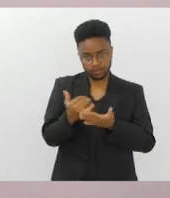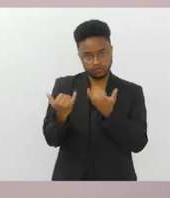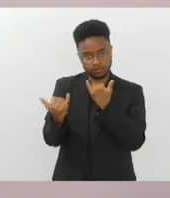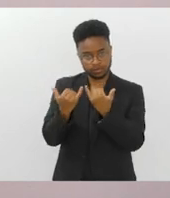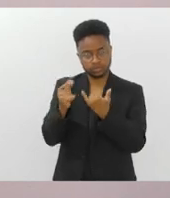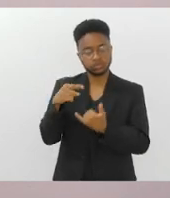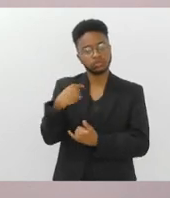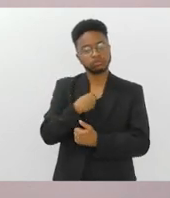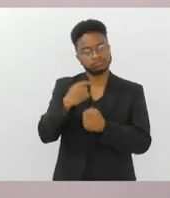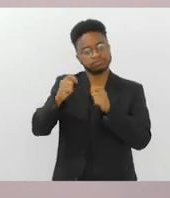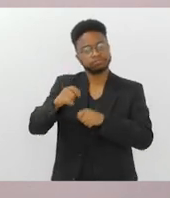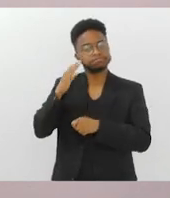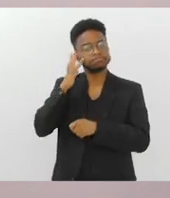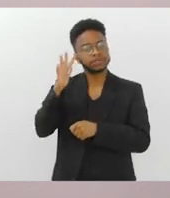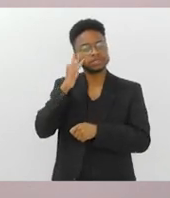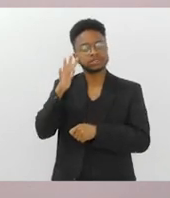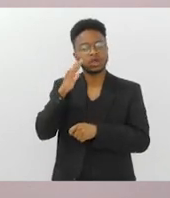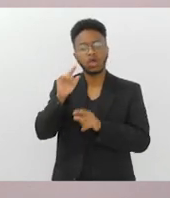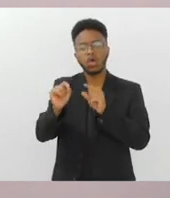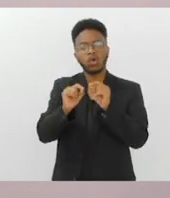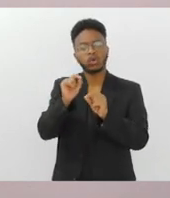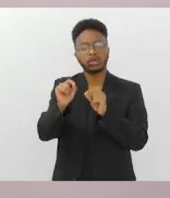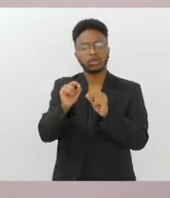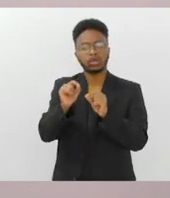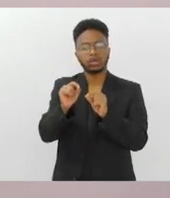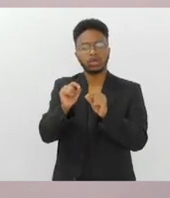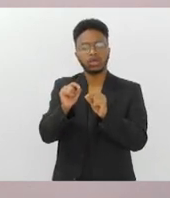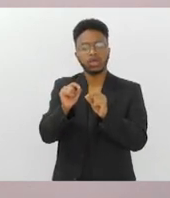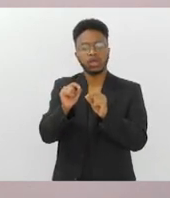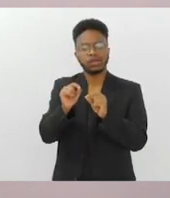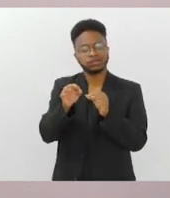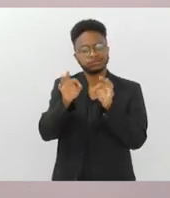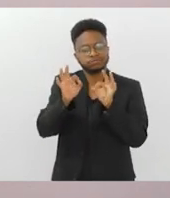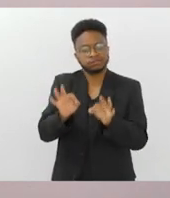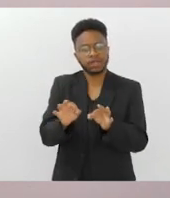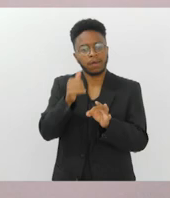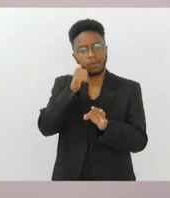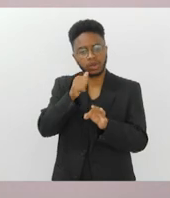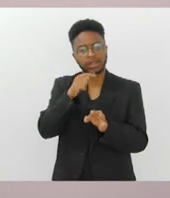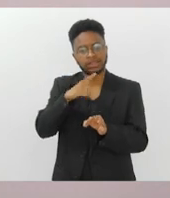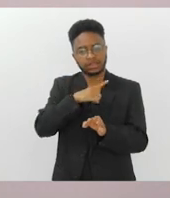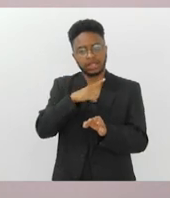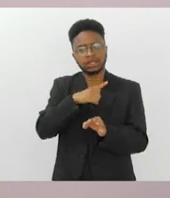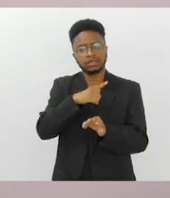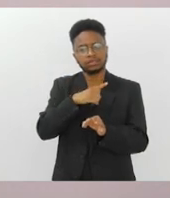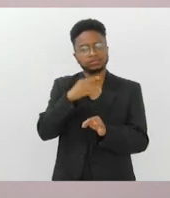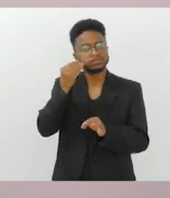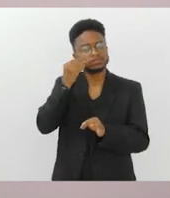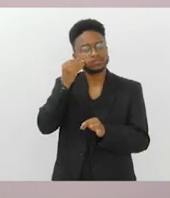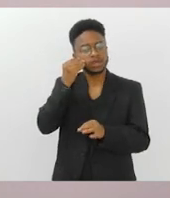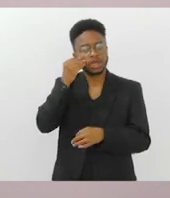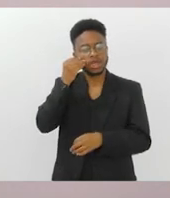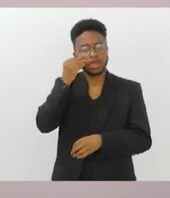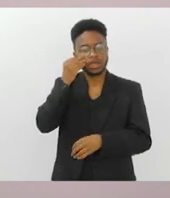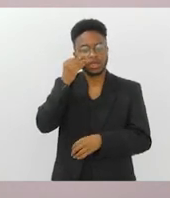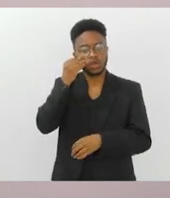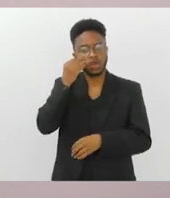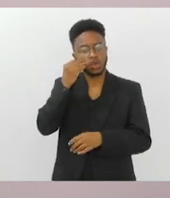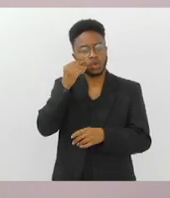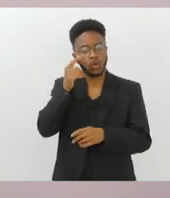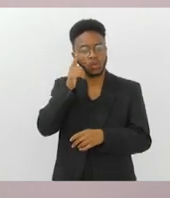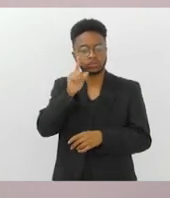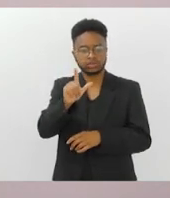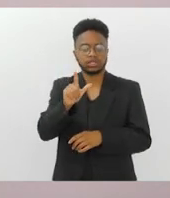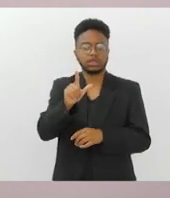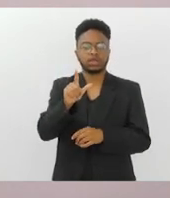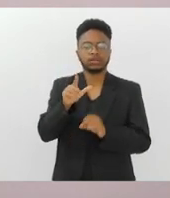quais são as condições objetivas que uma mulher tem para garantir as recomendações desse parto e